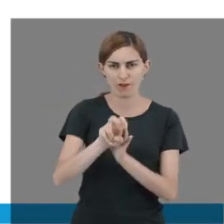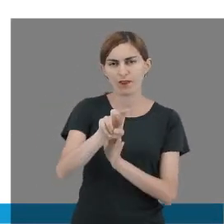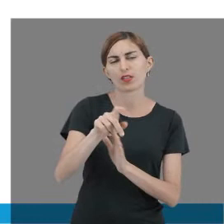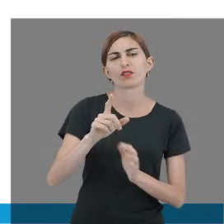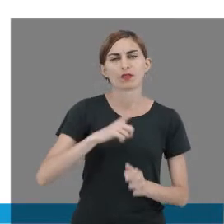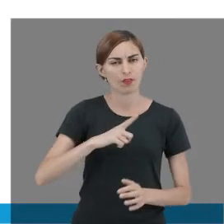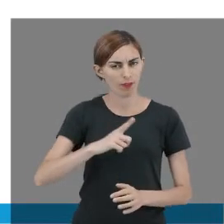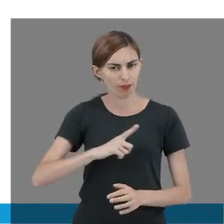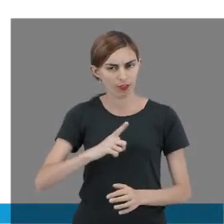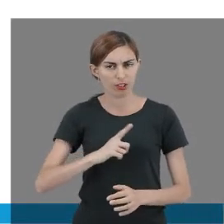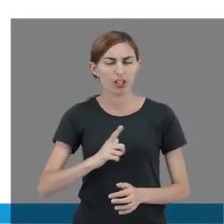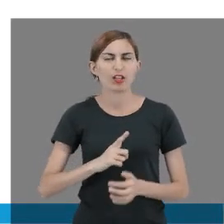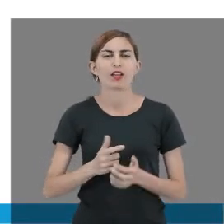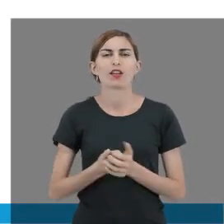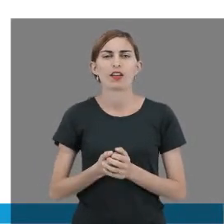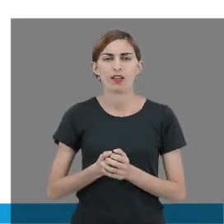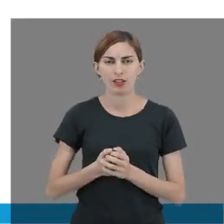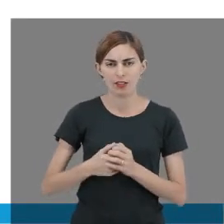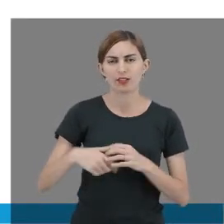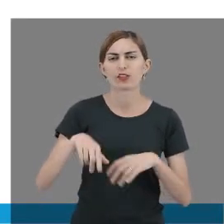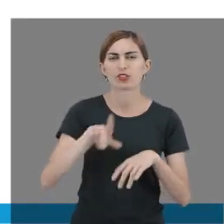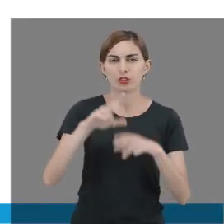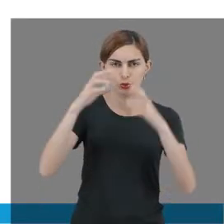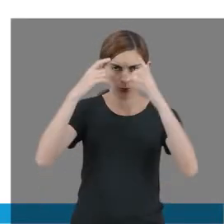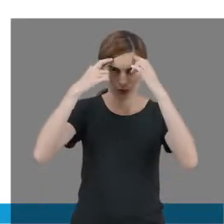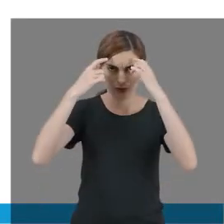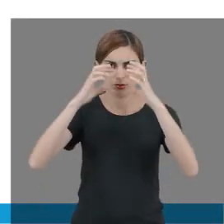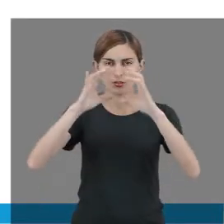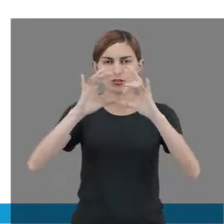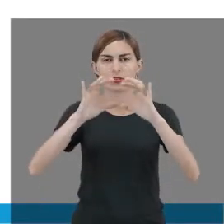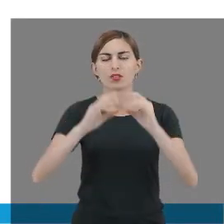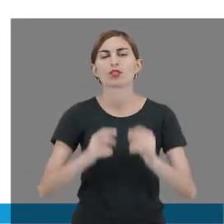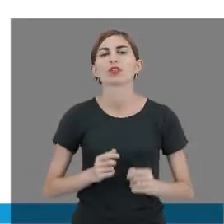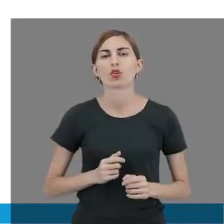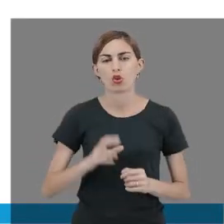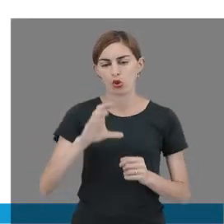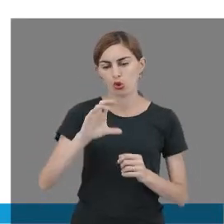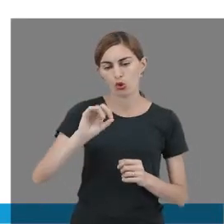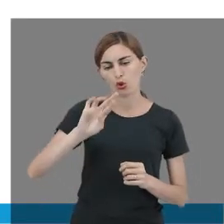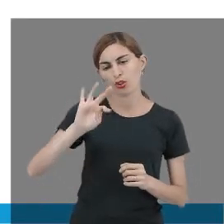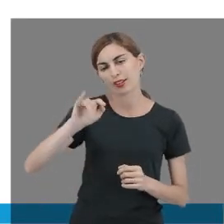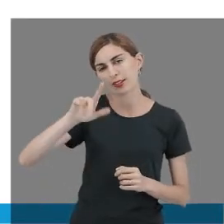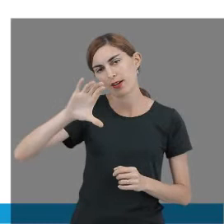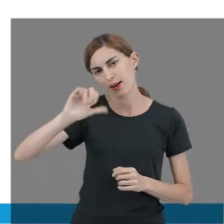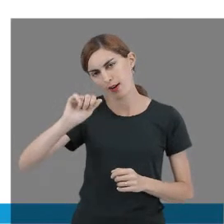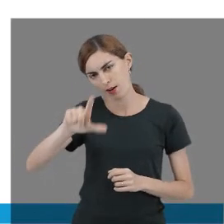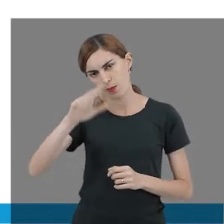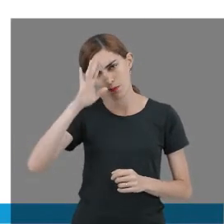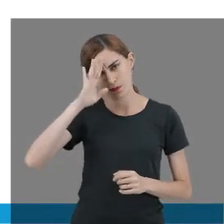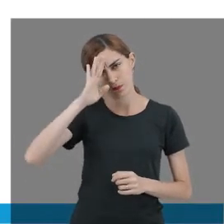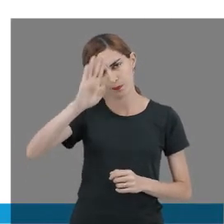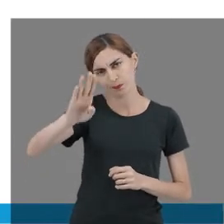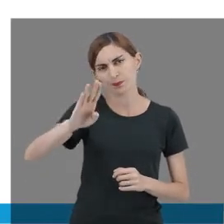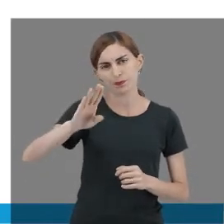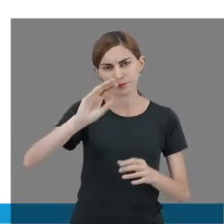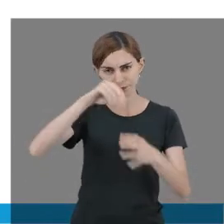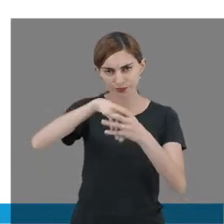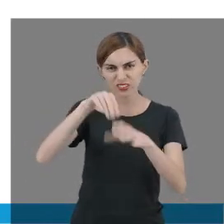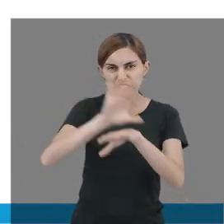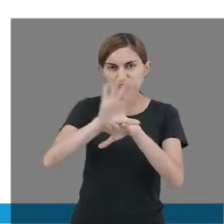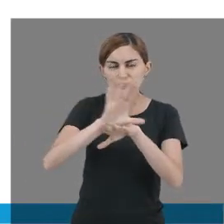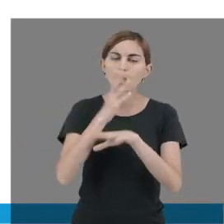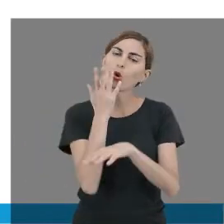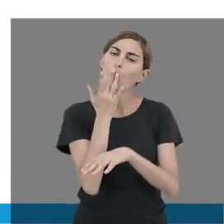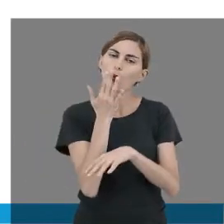realmente essa predileção pelo neurônio, que está na região cortical, principalmente nessa transição entre a substância cinzenta e a